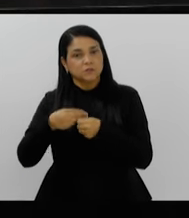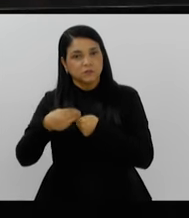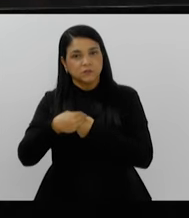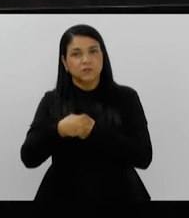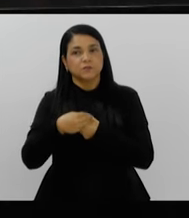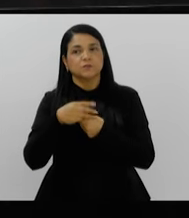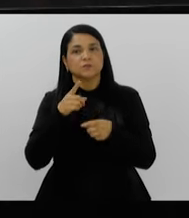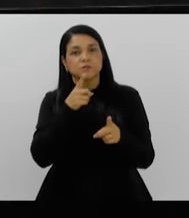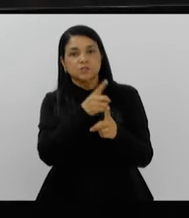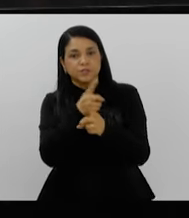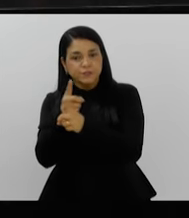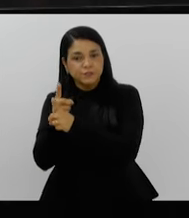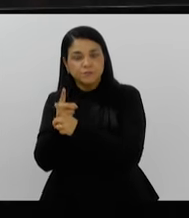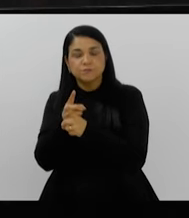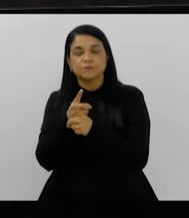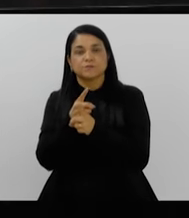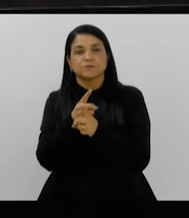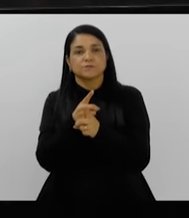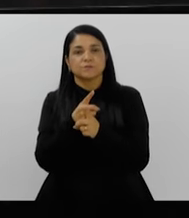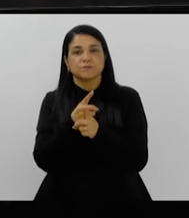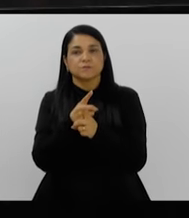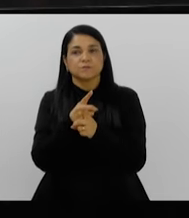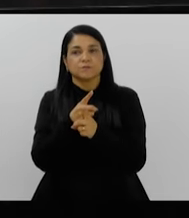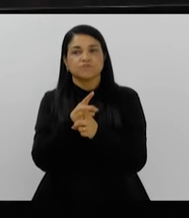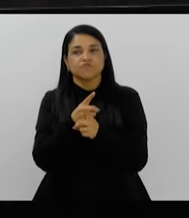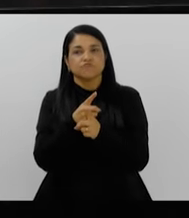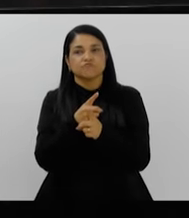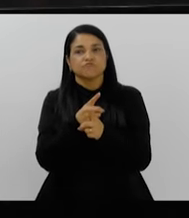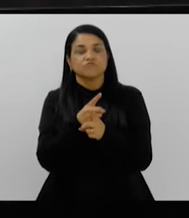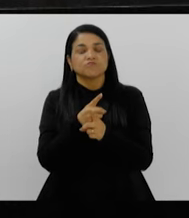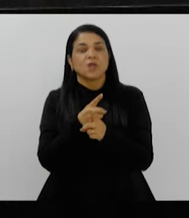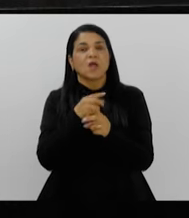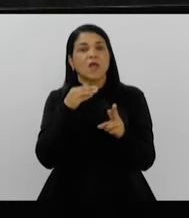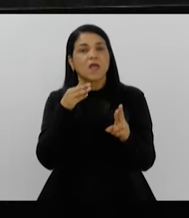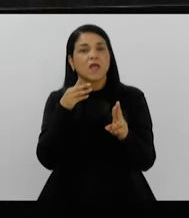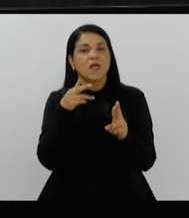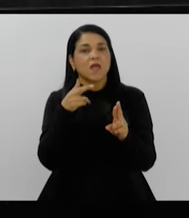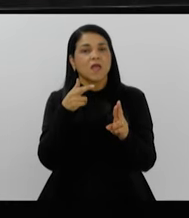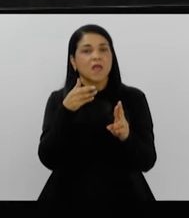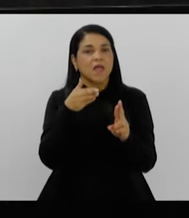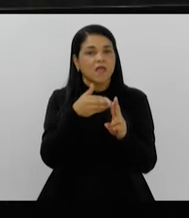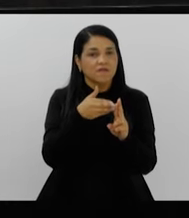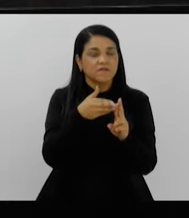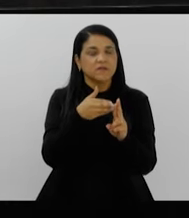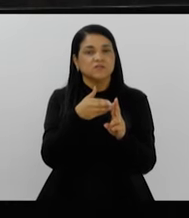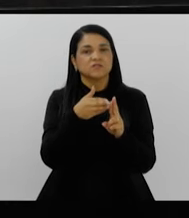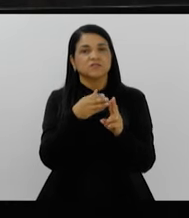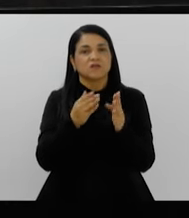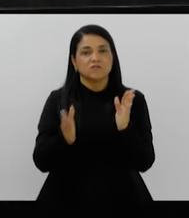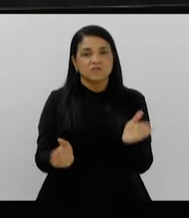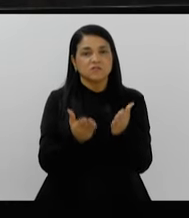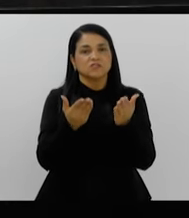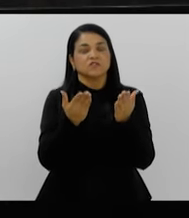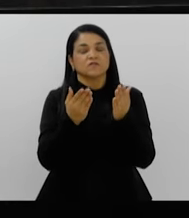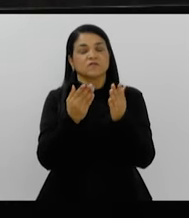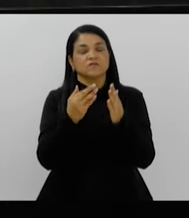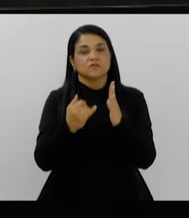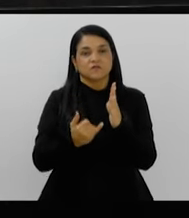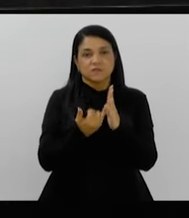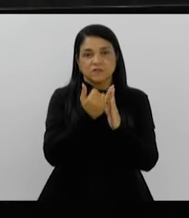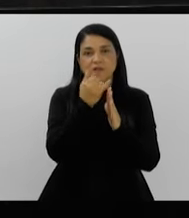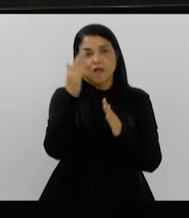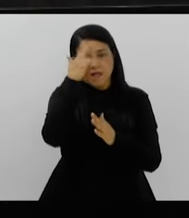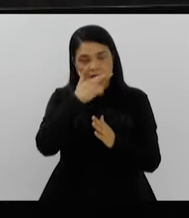identificação desses impactos com relação aos incentivos fiscais, às políticas fiscais e econômicas